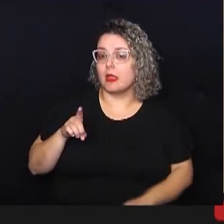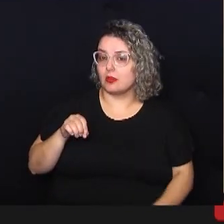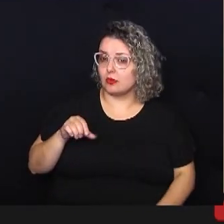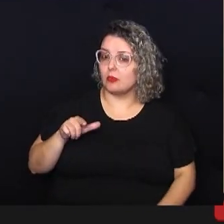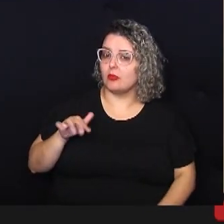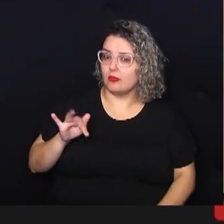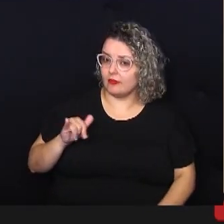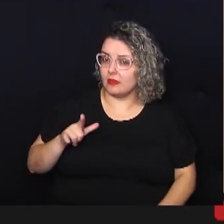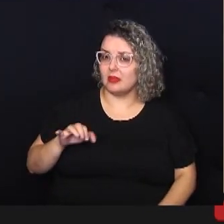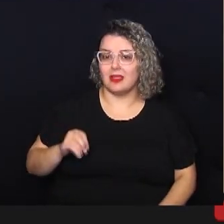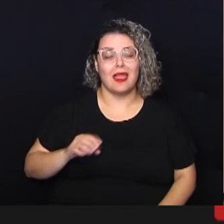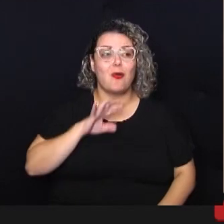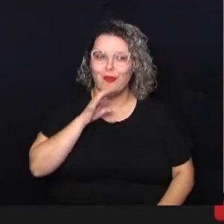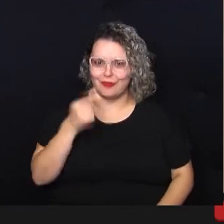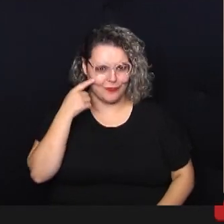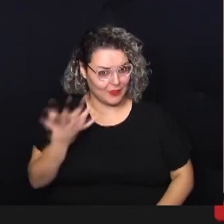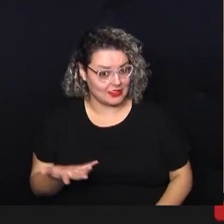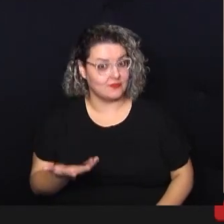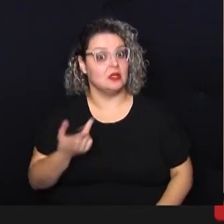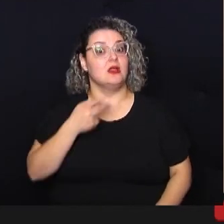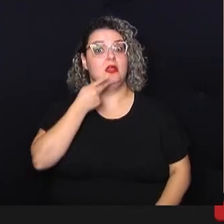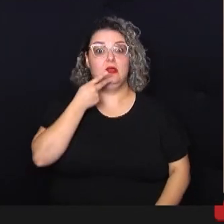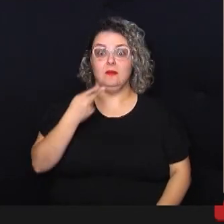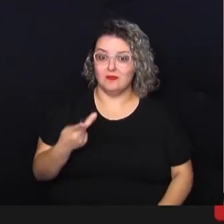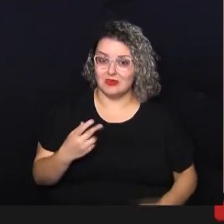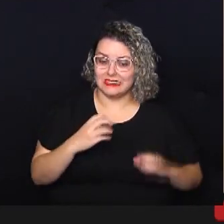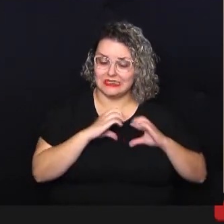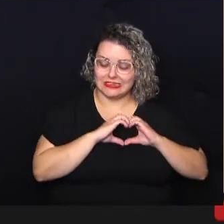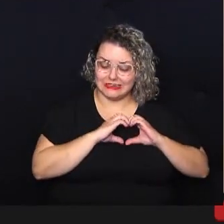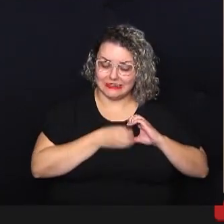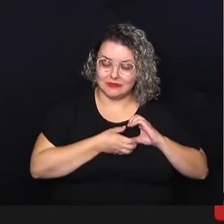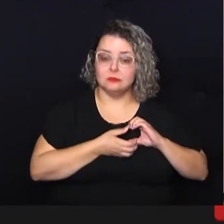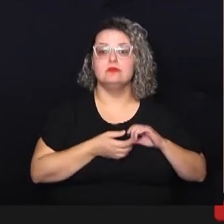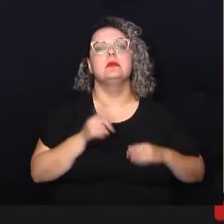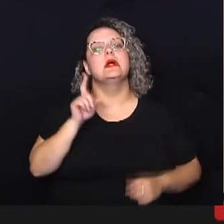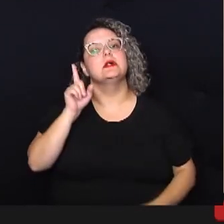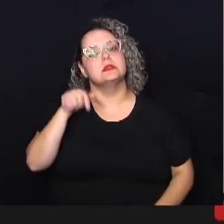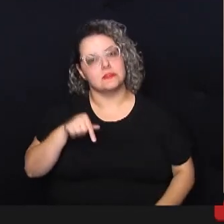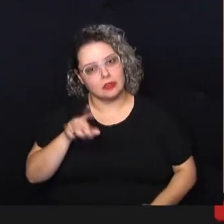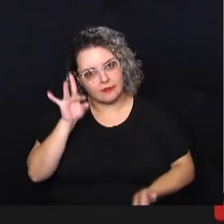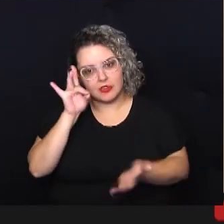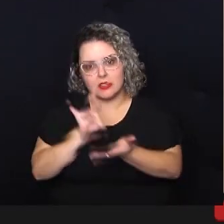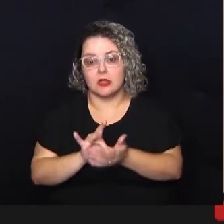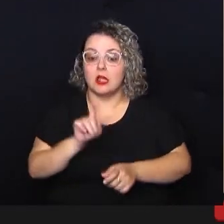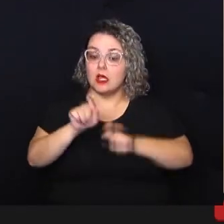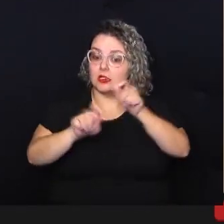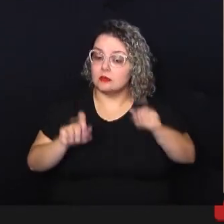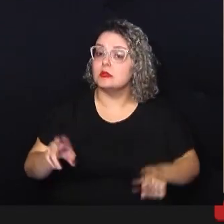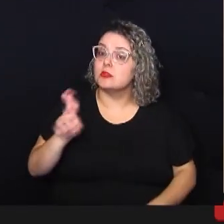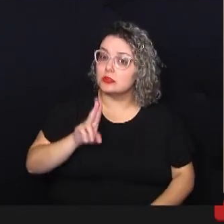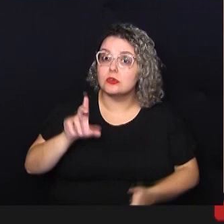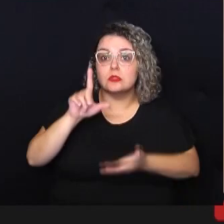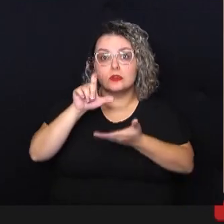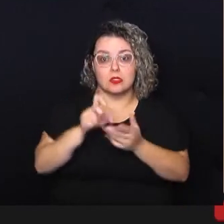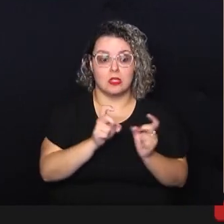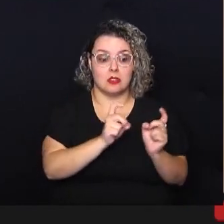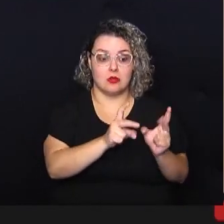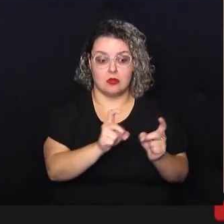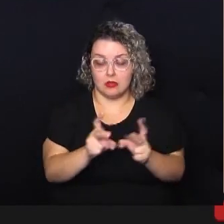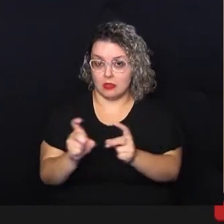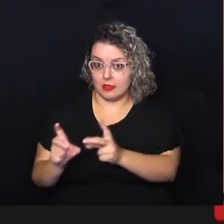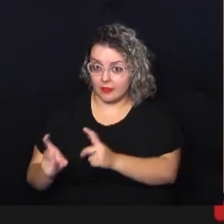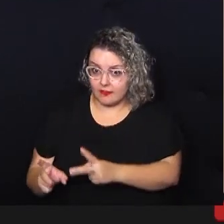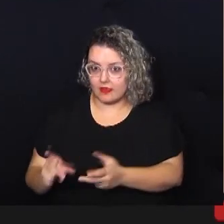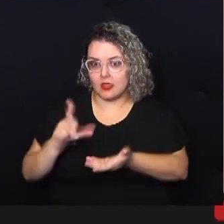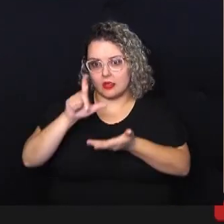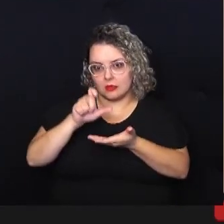tenho 2 filhos e eu falo isso com dor no coração. Mas as pessoas usam essas fotos e vendem essas fotos